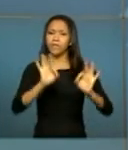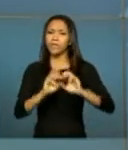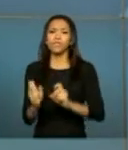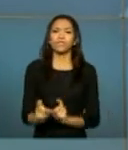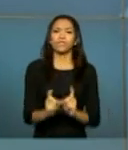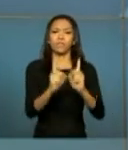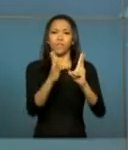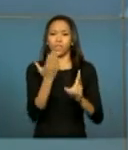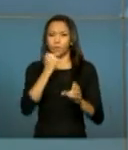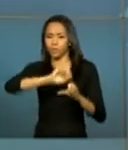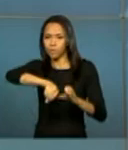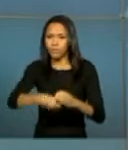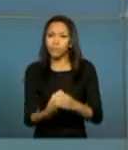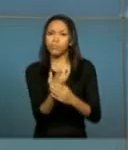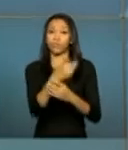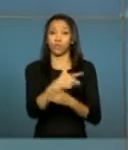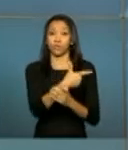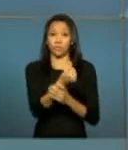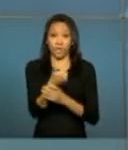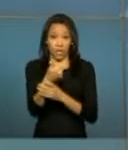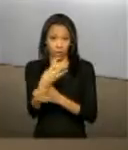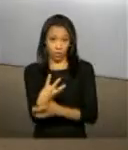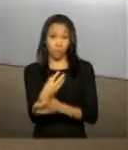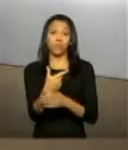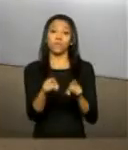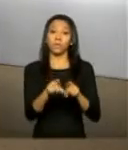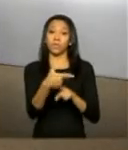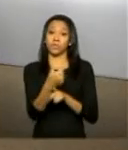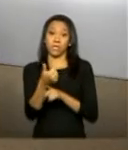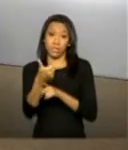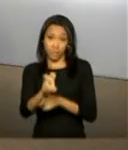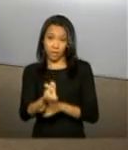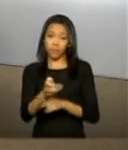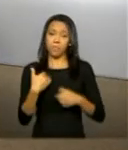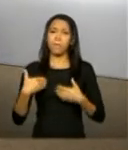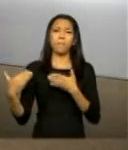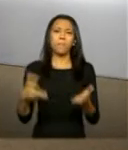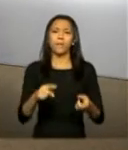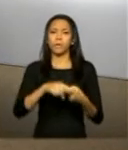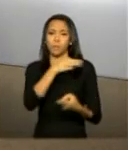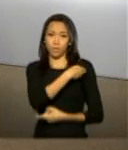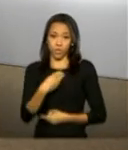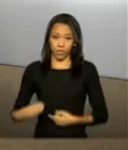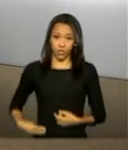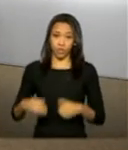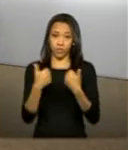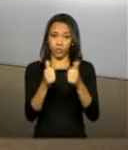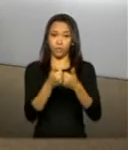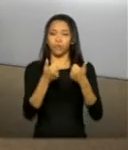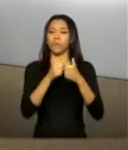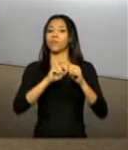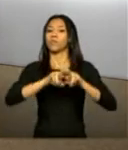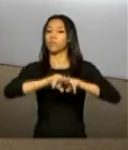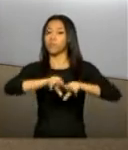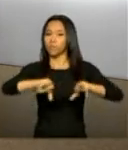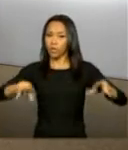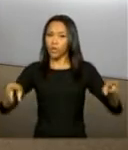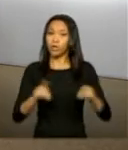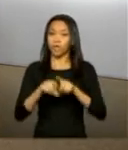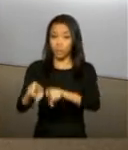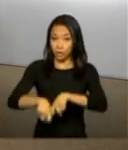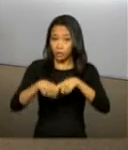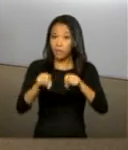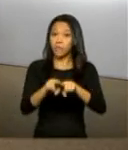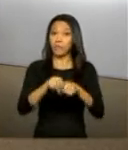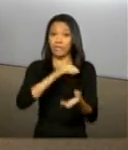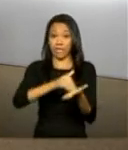Safra Agrícola 2014-2015. Participam do evento os ministros dos Transportes, da Agricultura e da